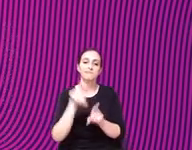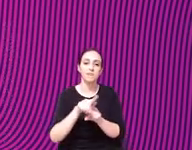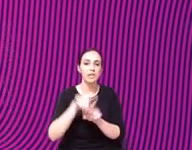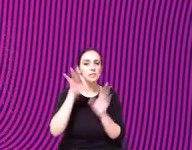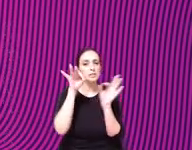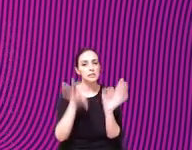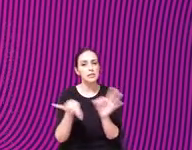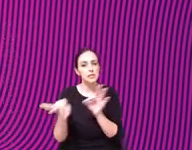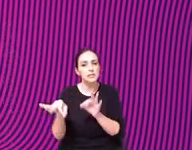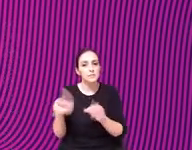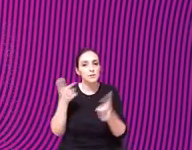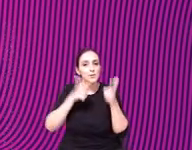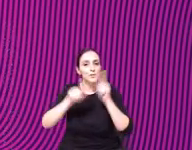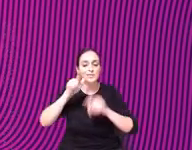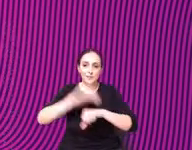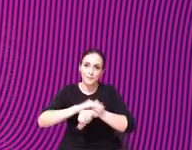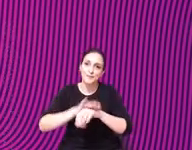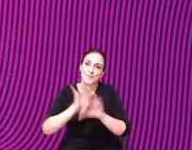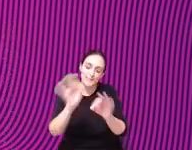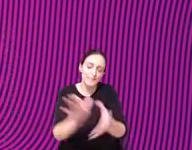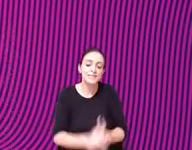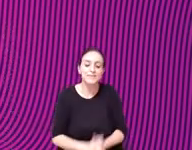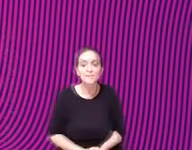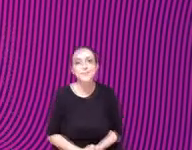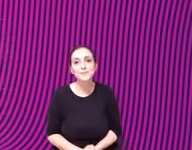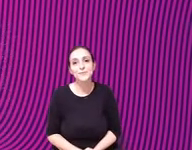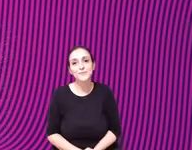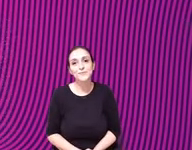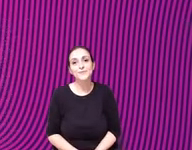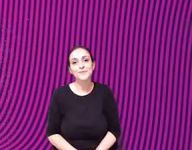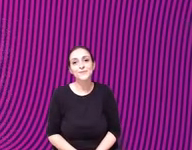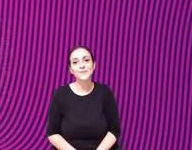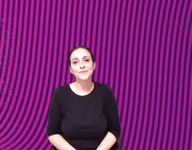para que essas coisas sejam feitas.